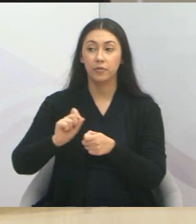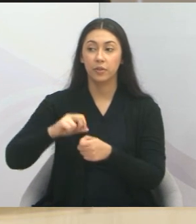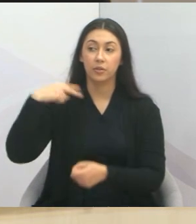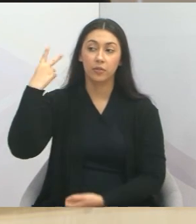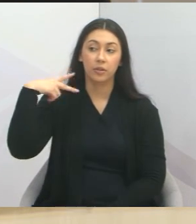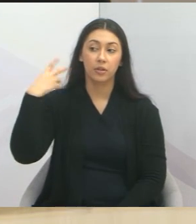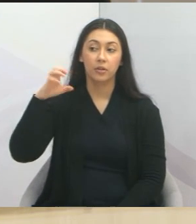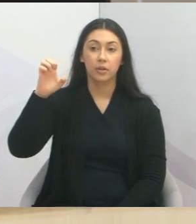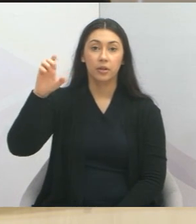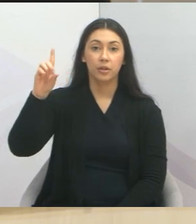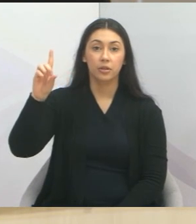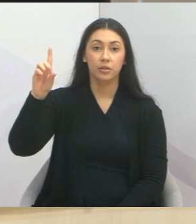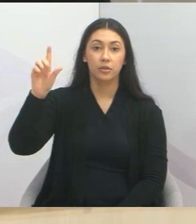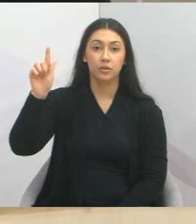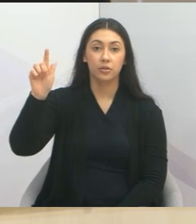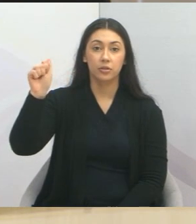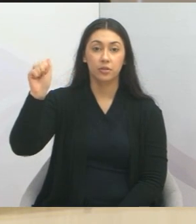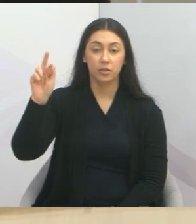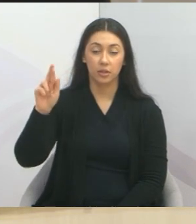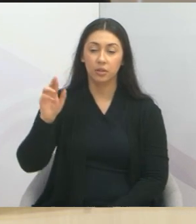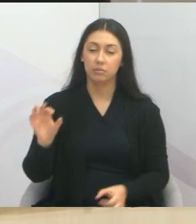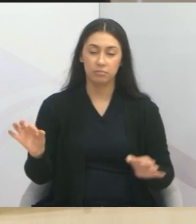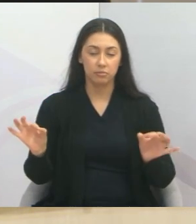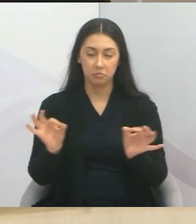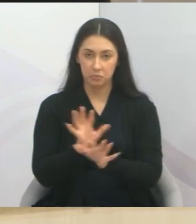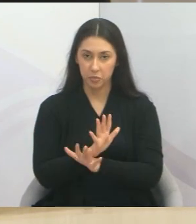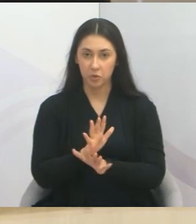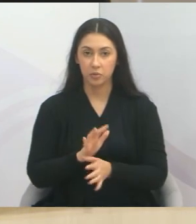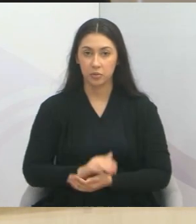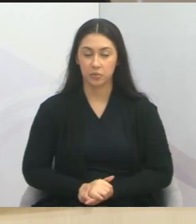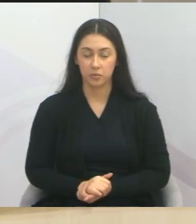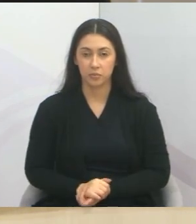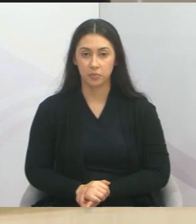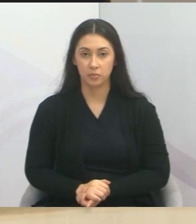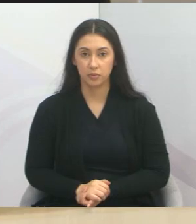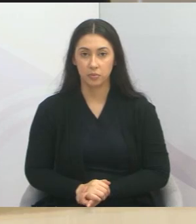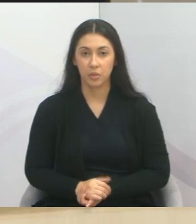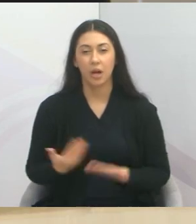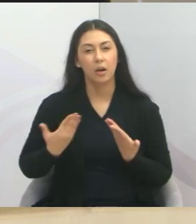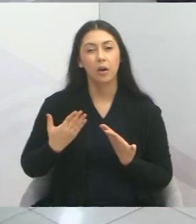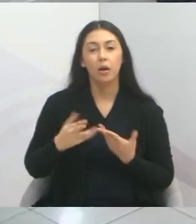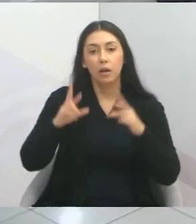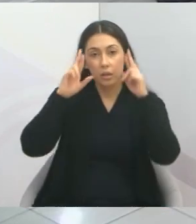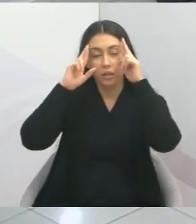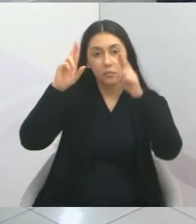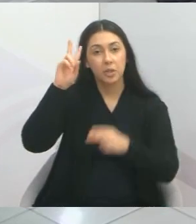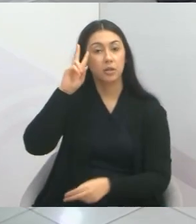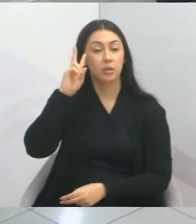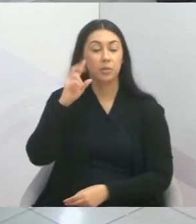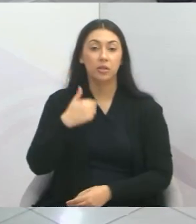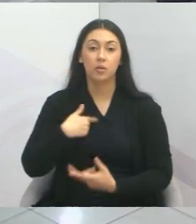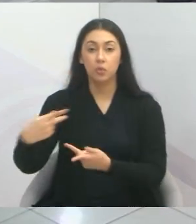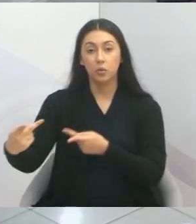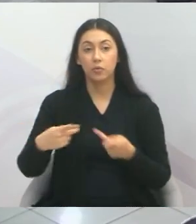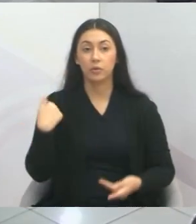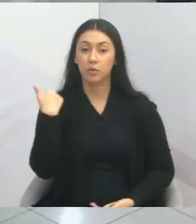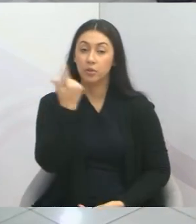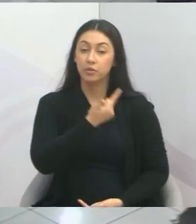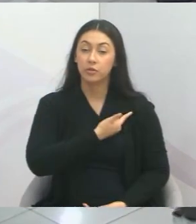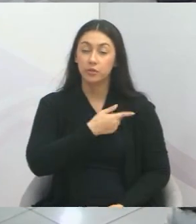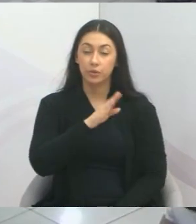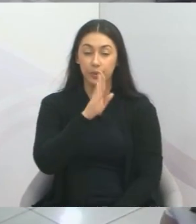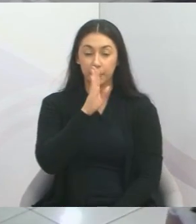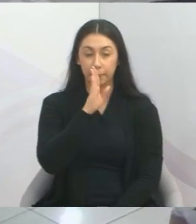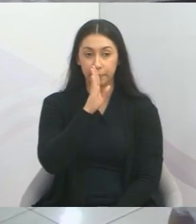Edgar suas aqui não temos mais volte pesar seu presente e memória 200 querido convida a todos para que